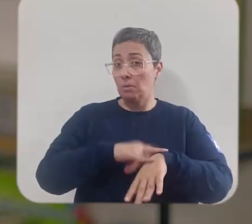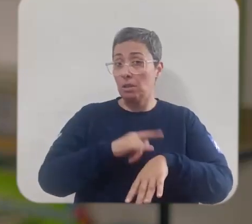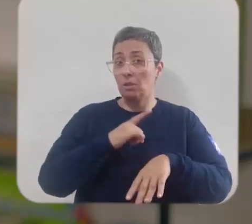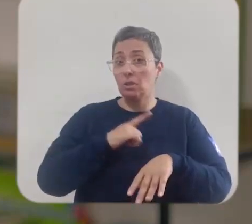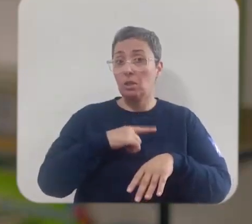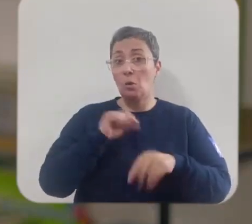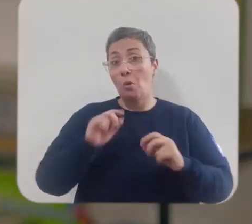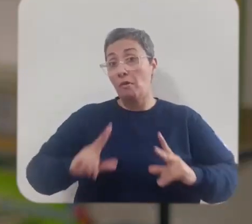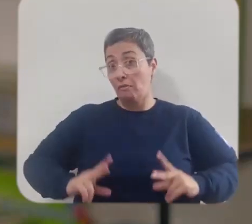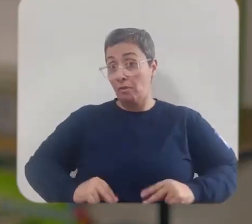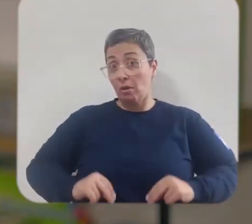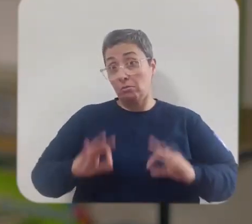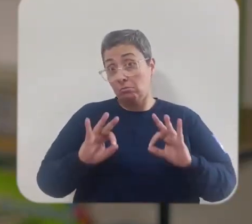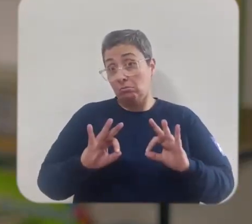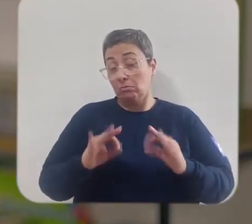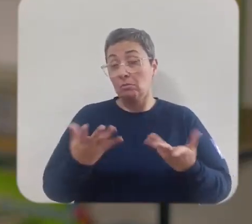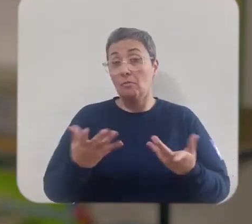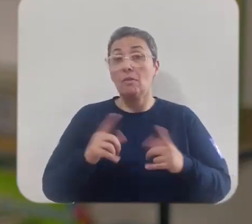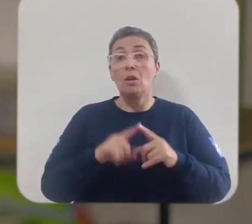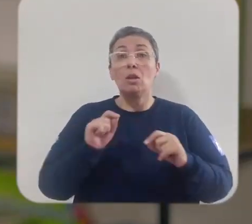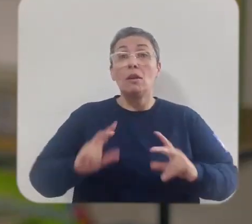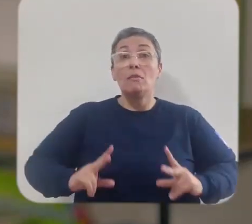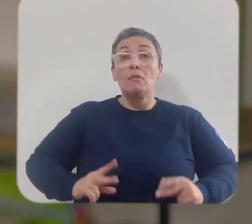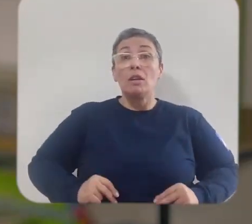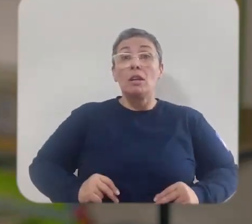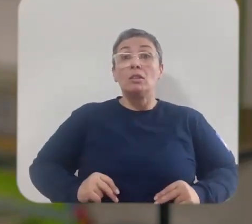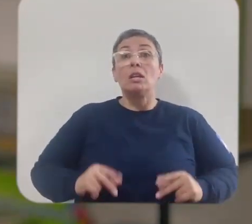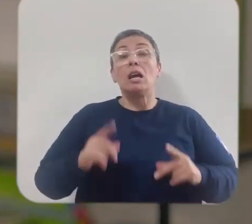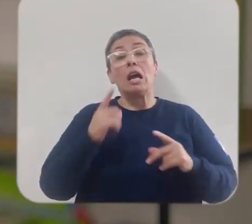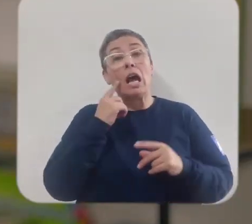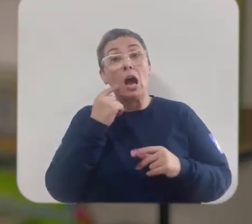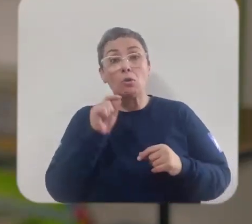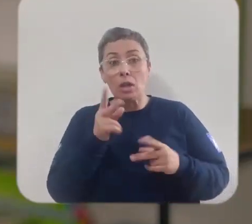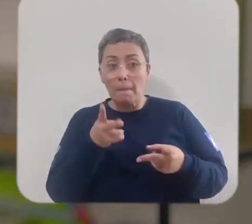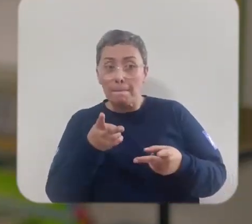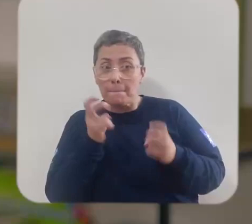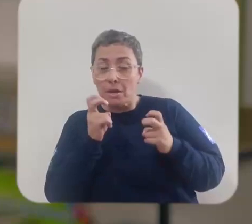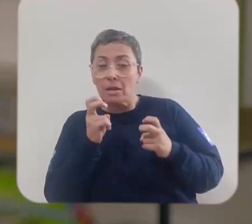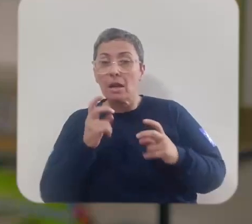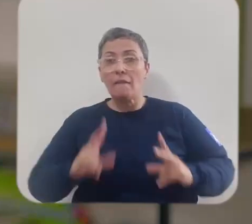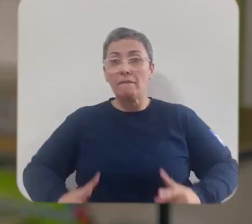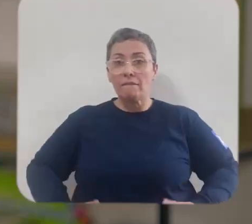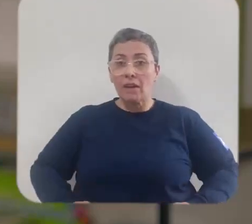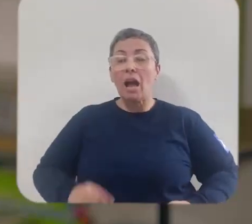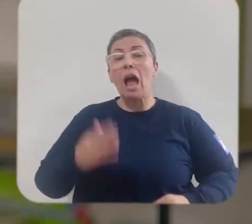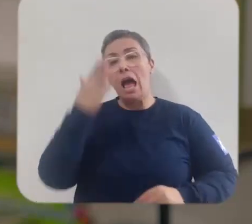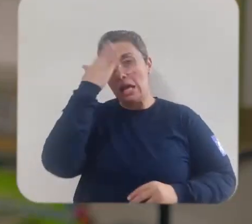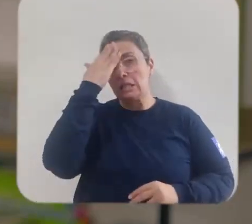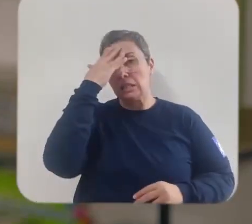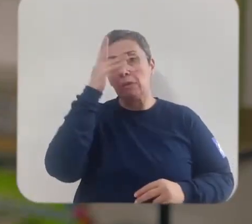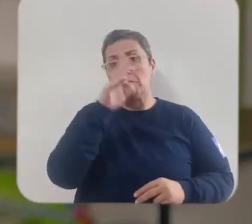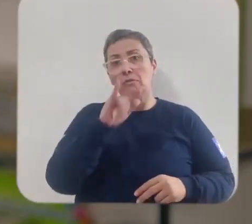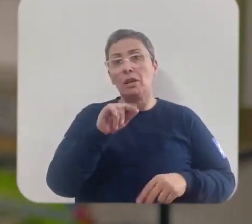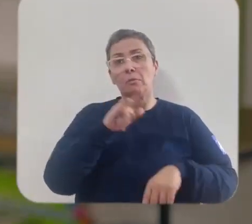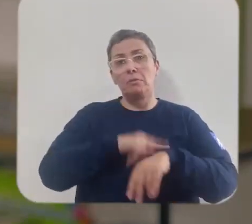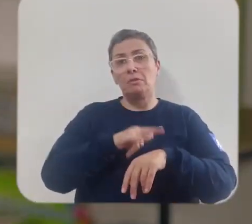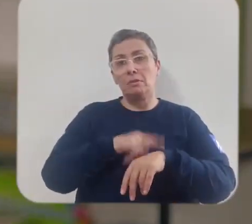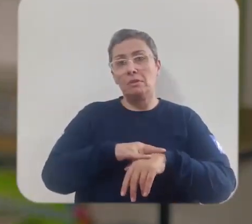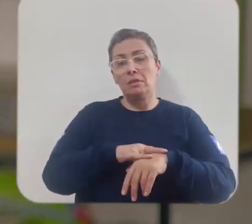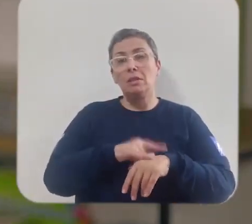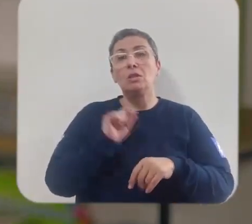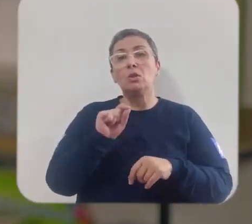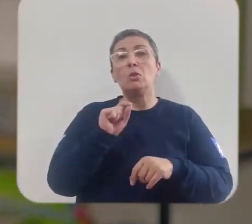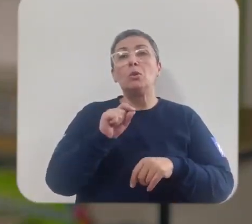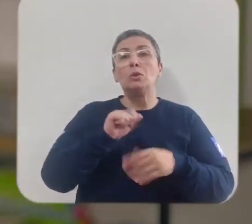banheiro? Ou a fralda mesmo, né? A fralda, ao ver a fralda, este educando sabe que ele vai ao banheiro,